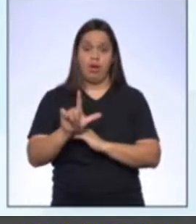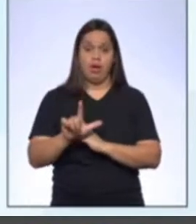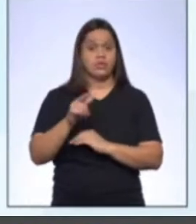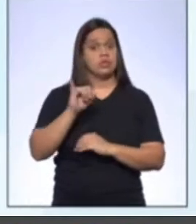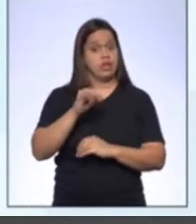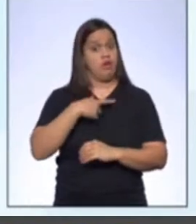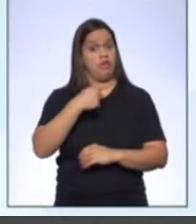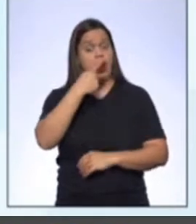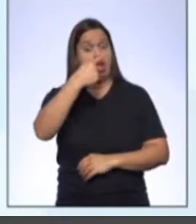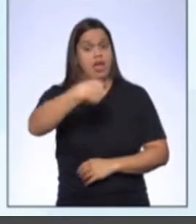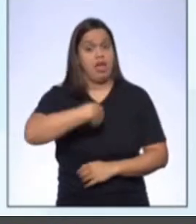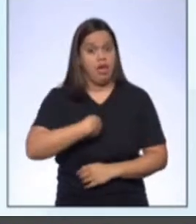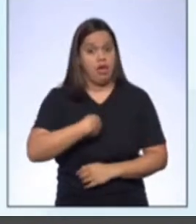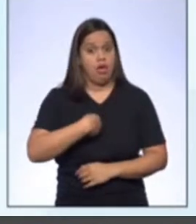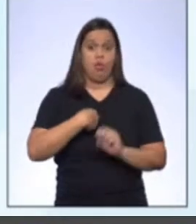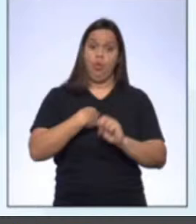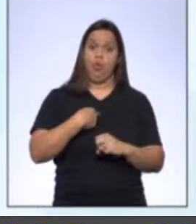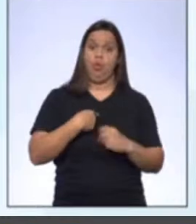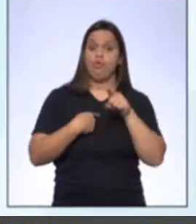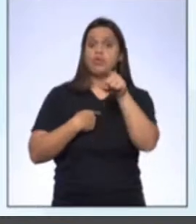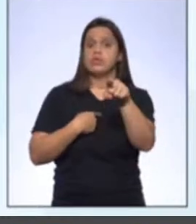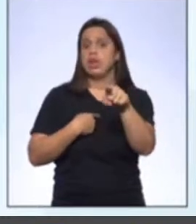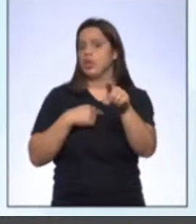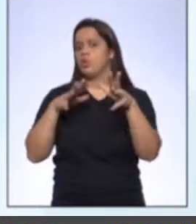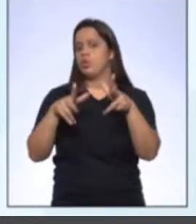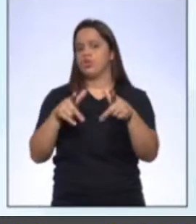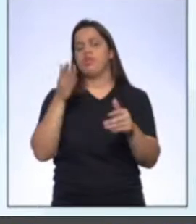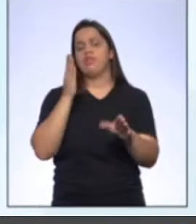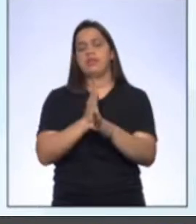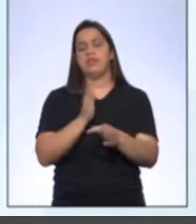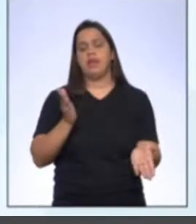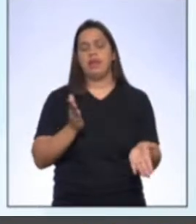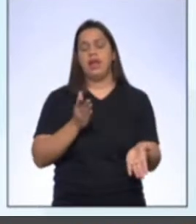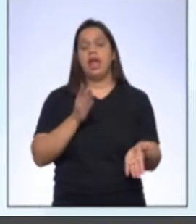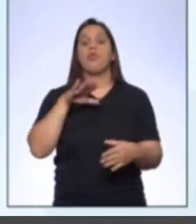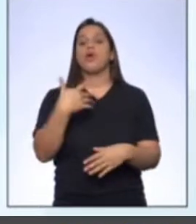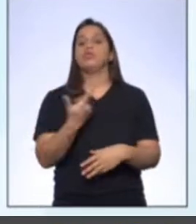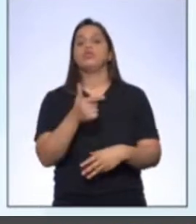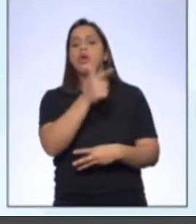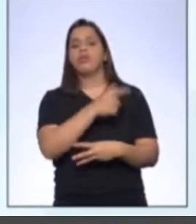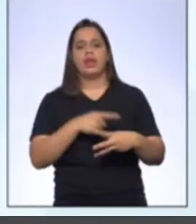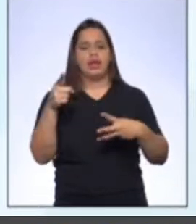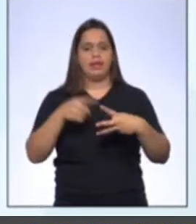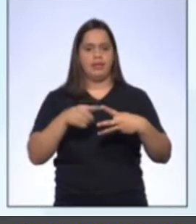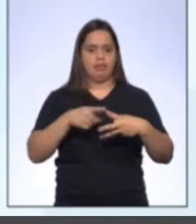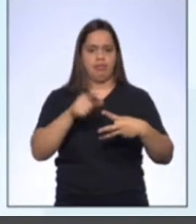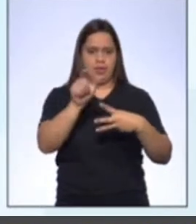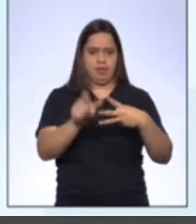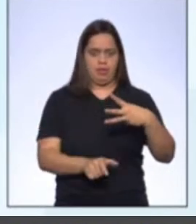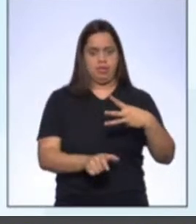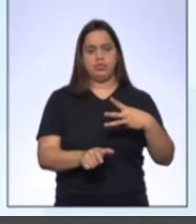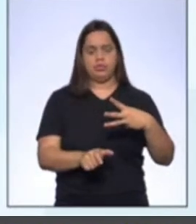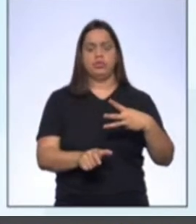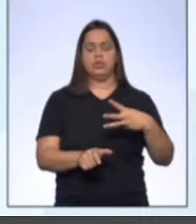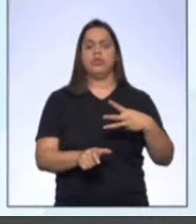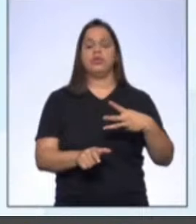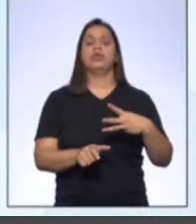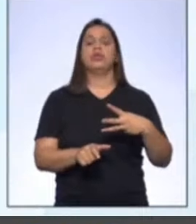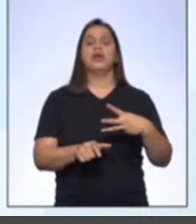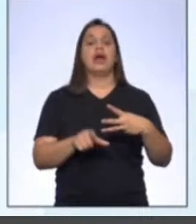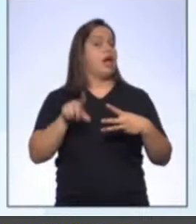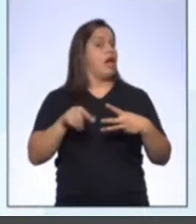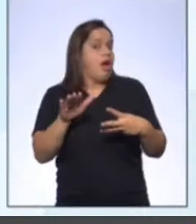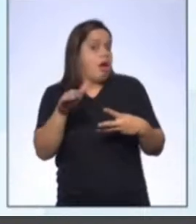você, todo mundo vai saber. Então, impessoalidade é quando não tem, você não sabe quem é a pessoa. É o